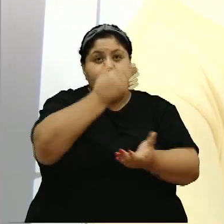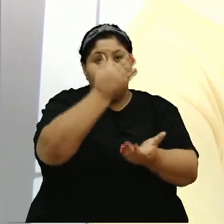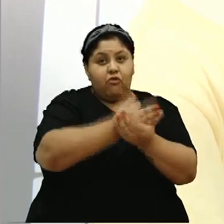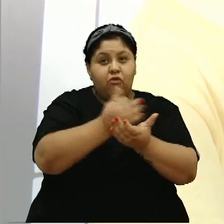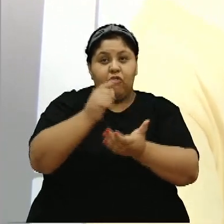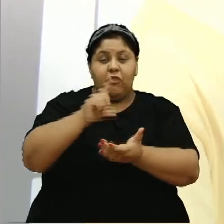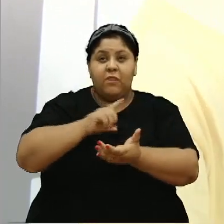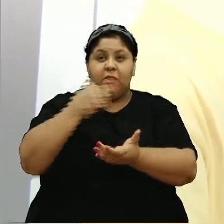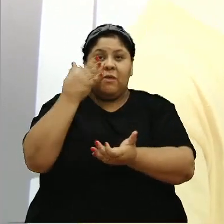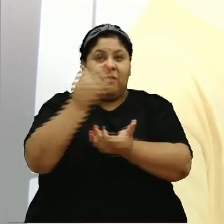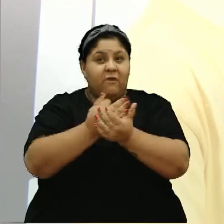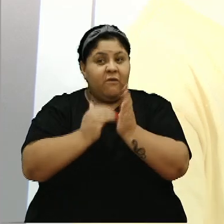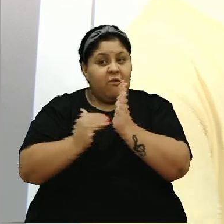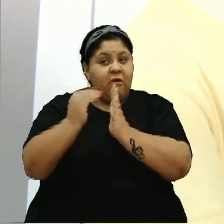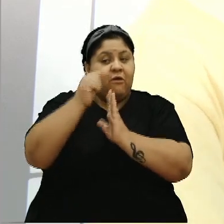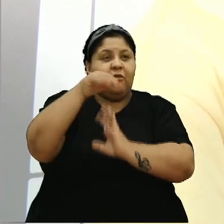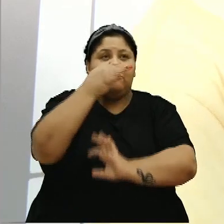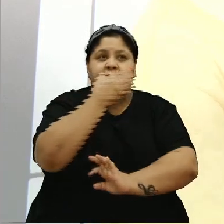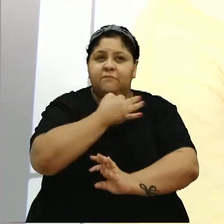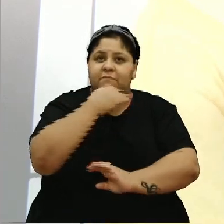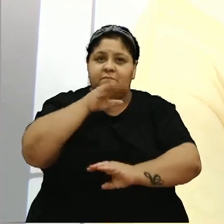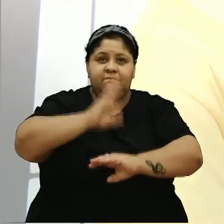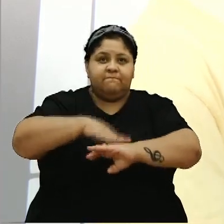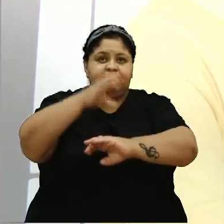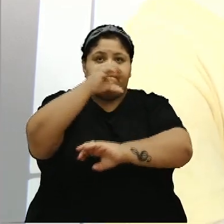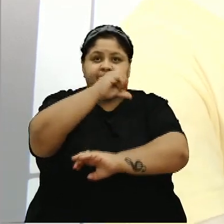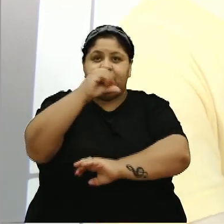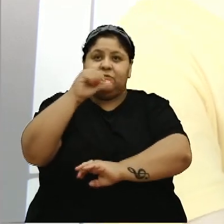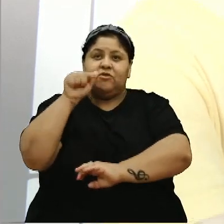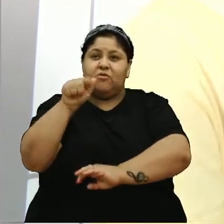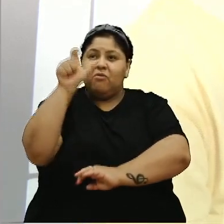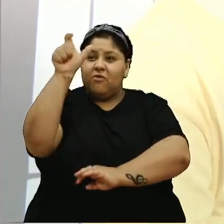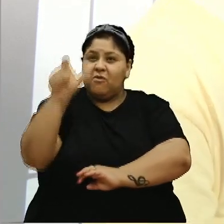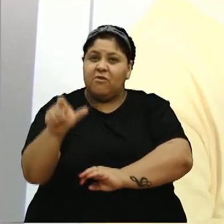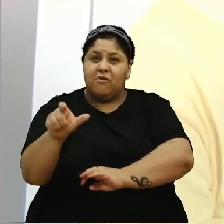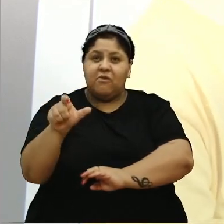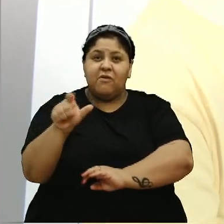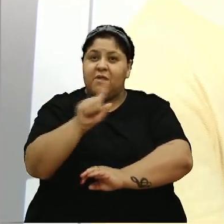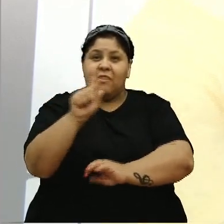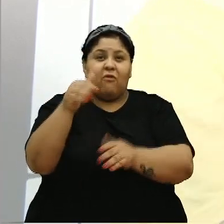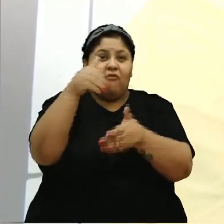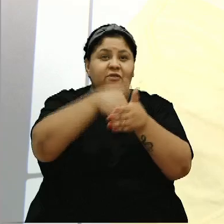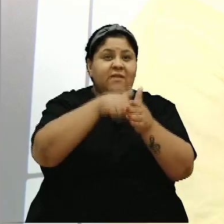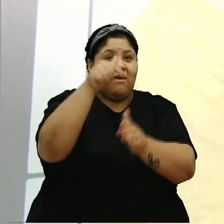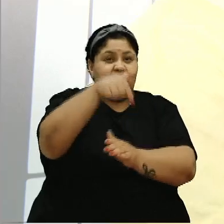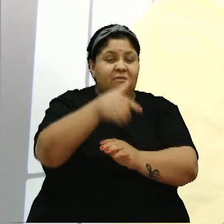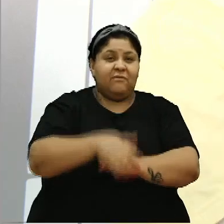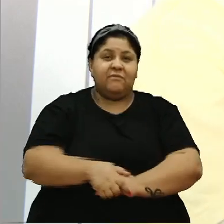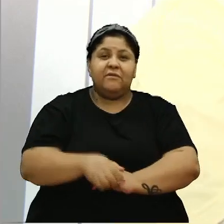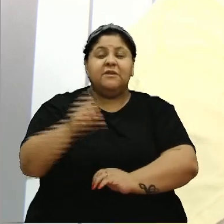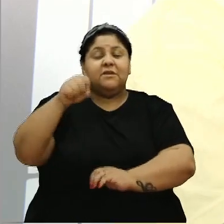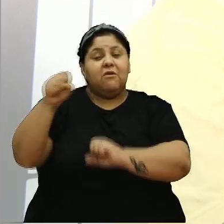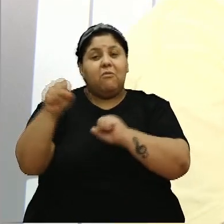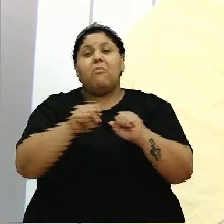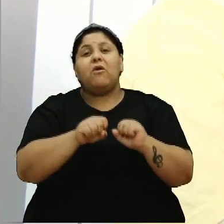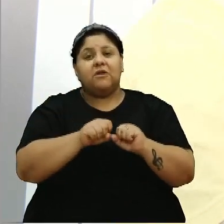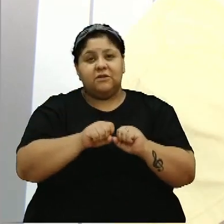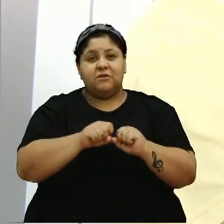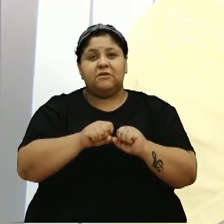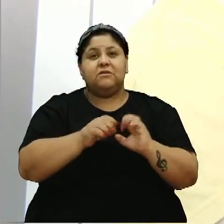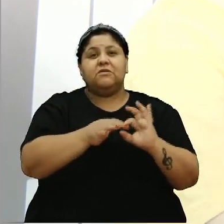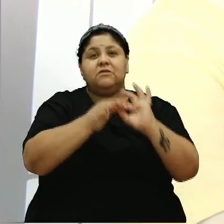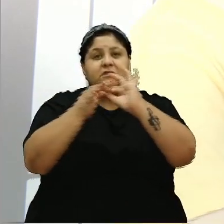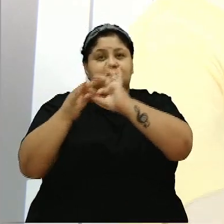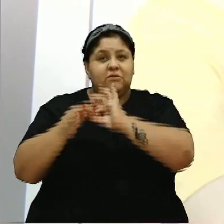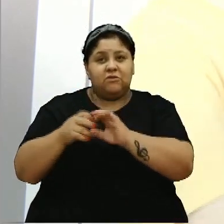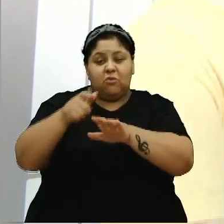teve uma abstenção alta em Caxias do Sul, mais de 99 mil pessoas escolheram nem participar desse processo. E sim, pode ser que exista uma ligação aí com